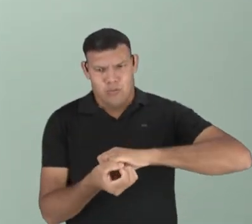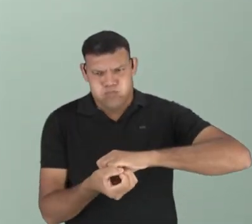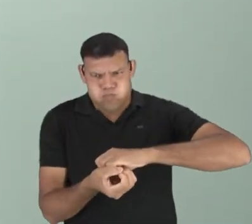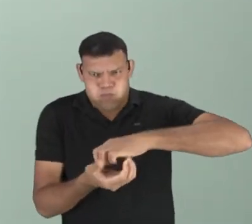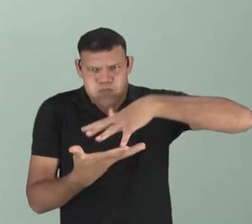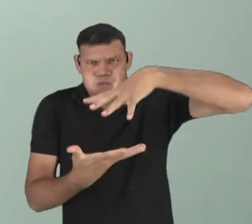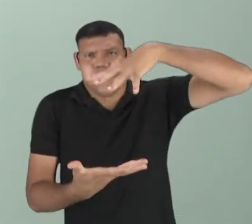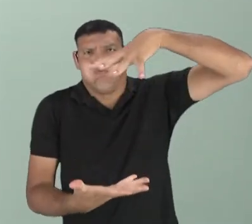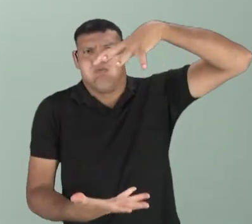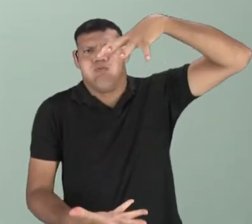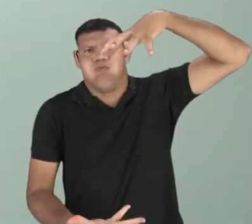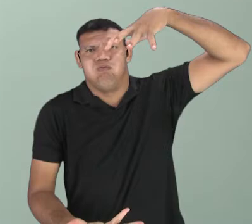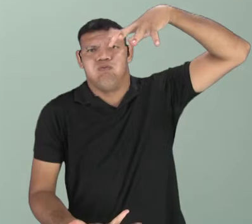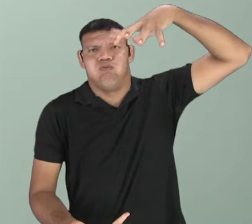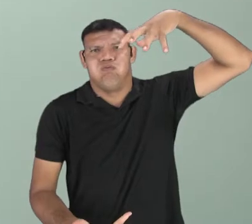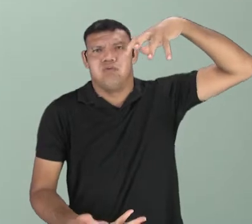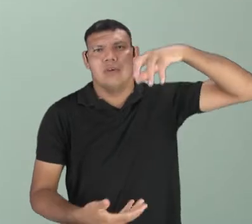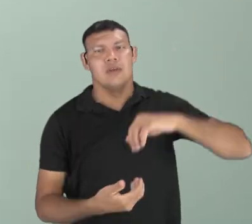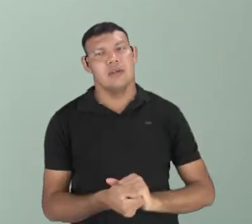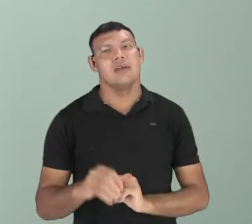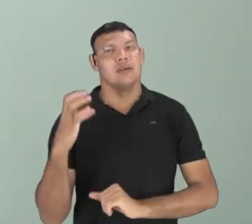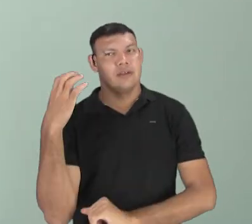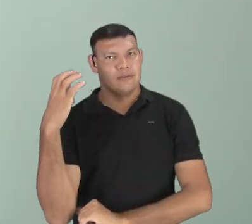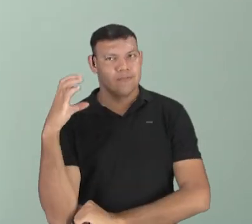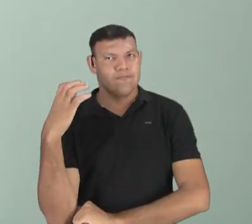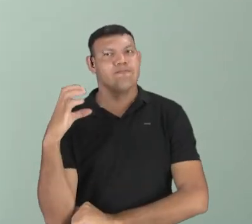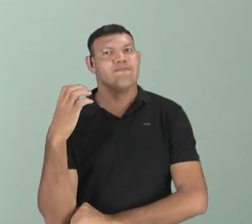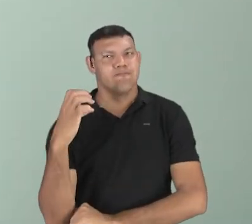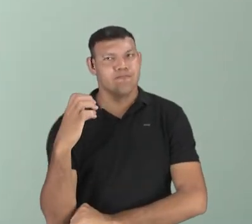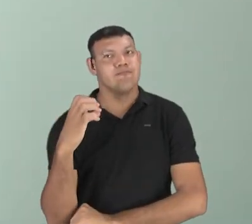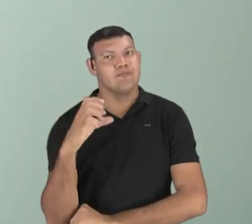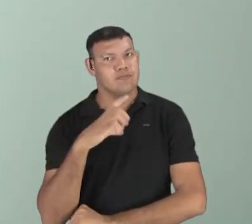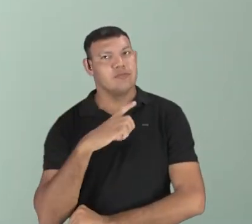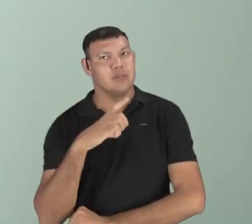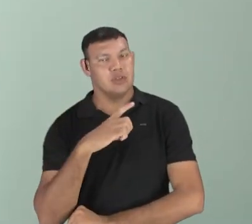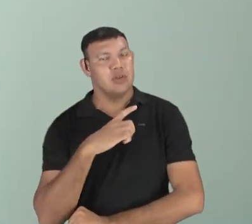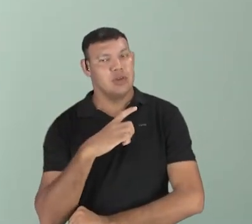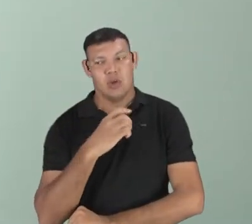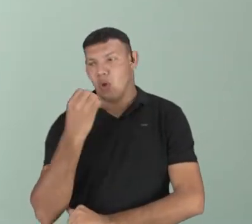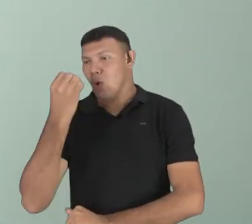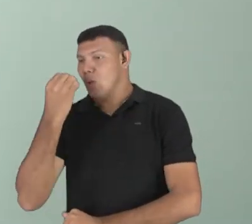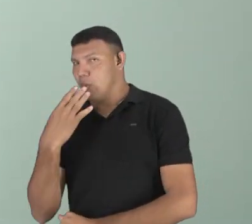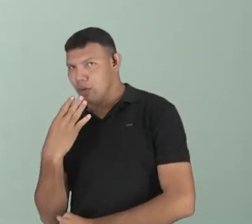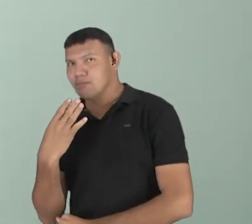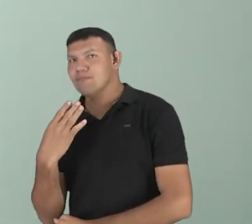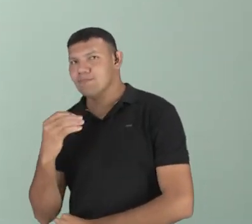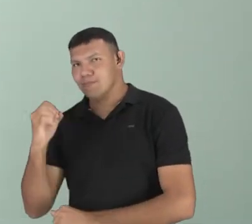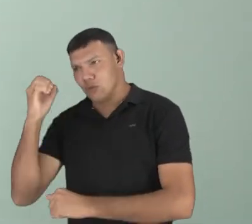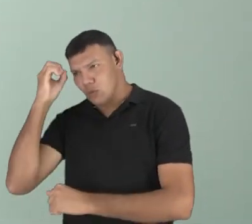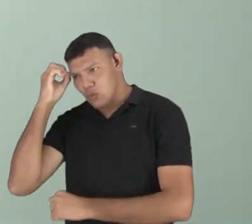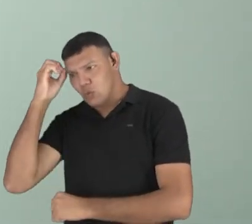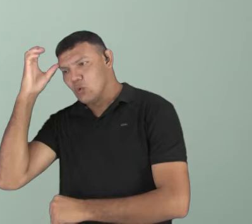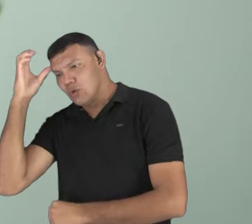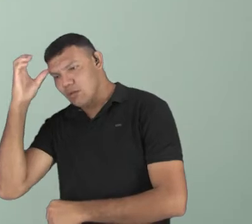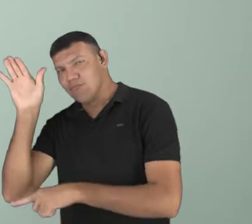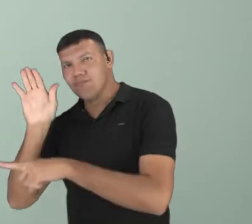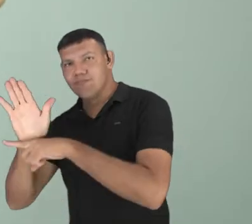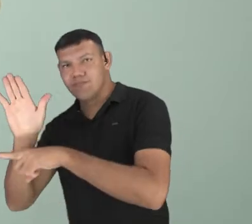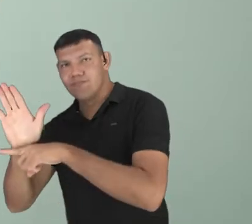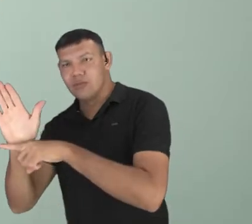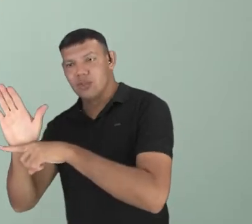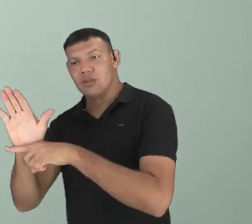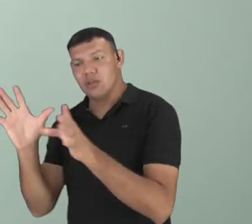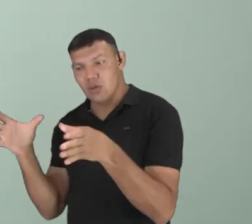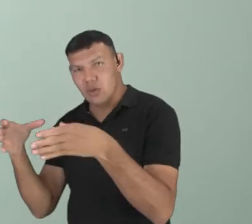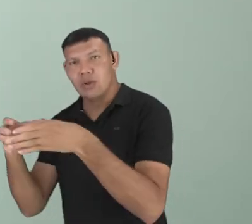uma via de mão dupla, a ciência ela tem o lado bom, essa luz, o conhecimento para trazer o bem para todos nós, e a ciência